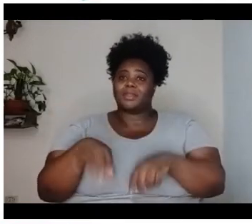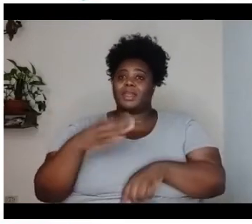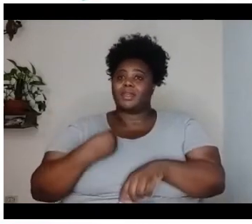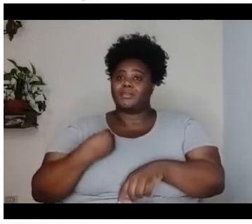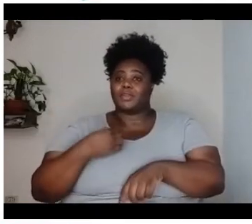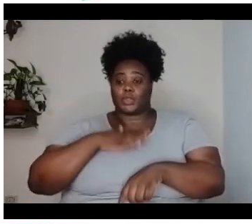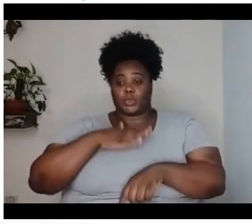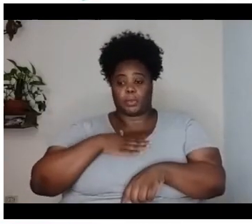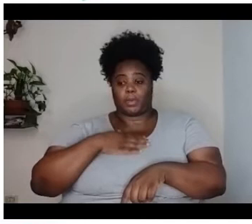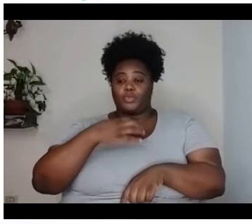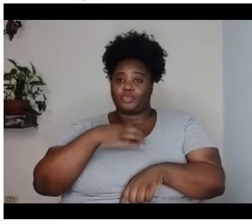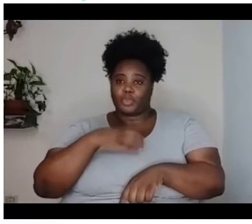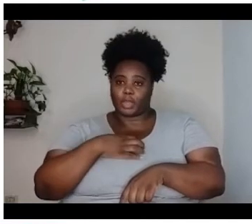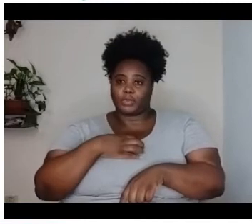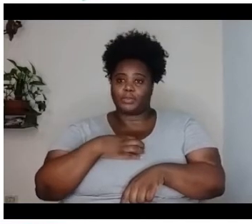meu ver,